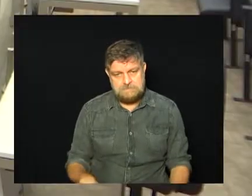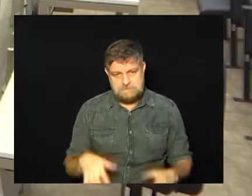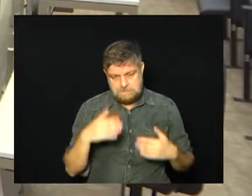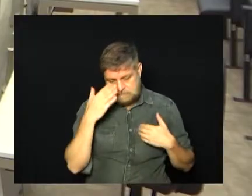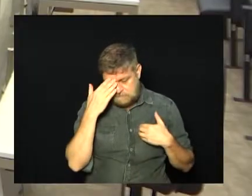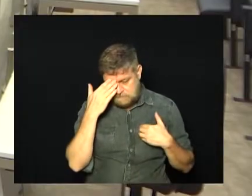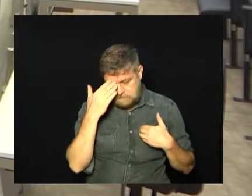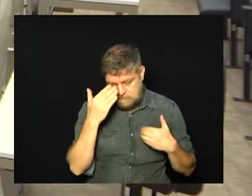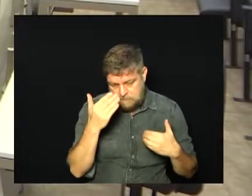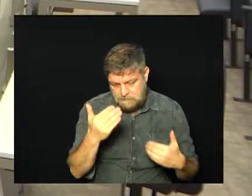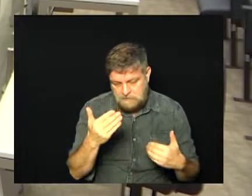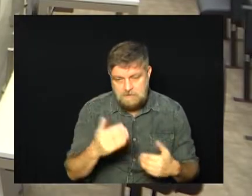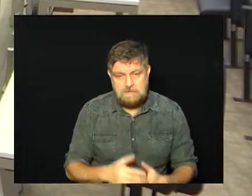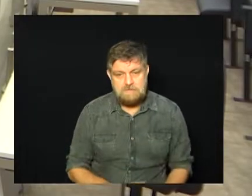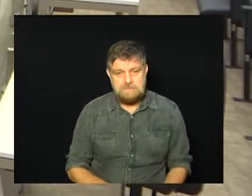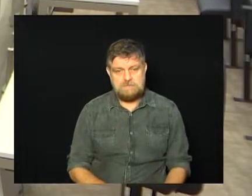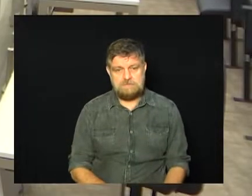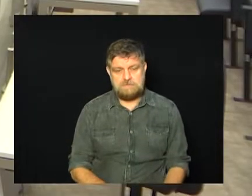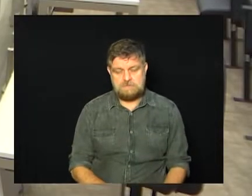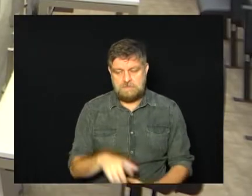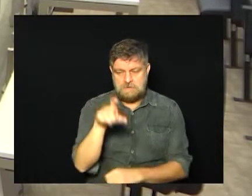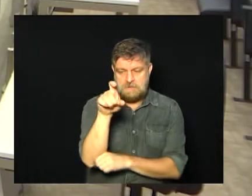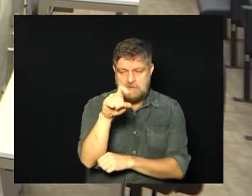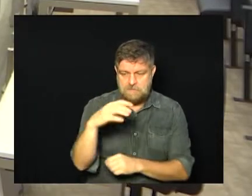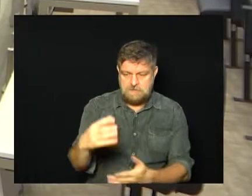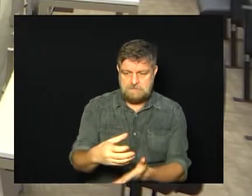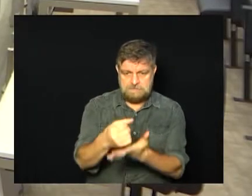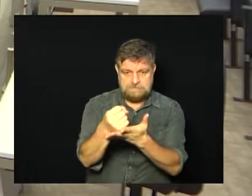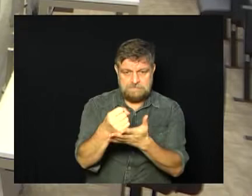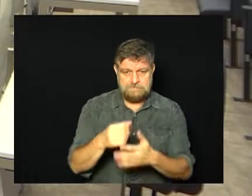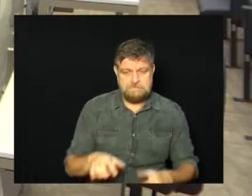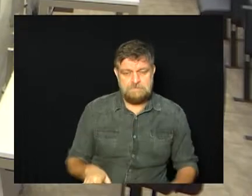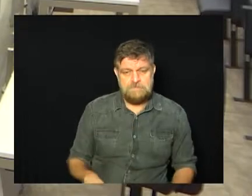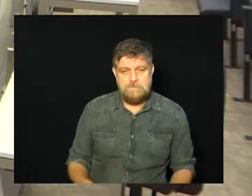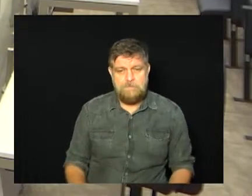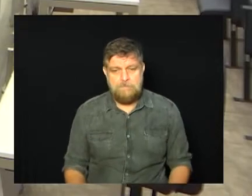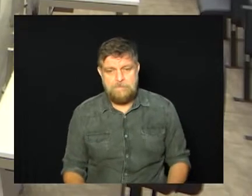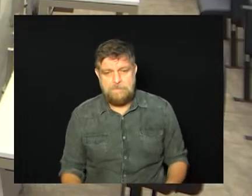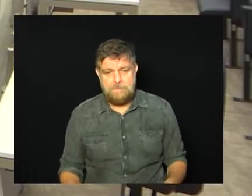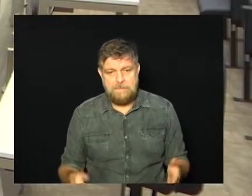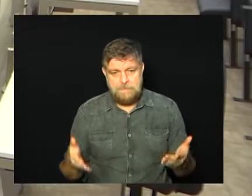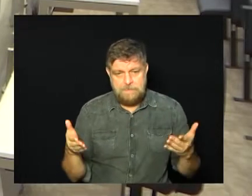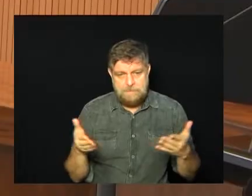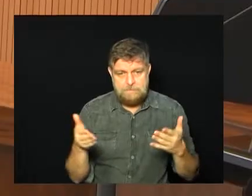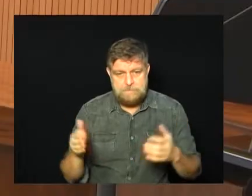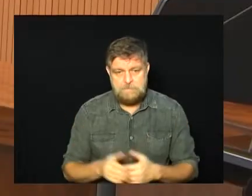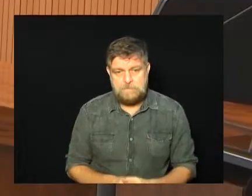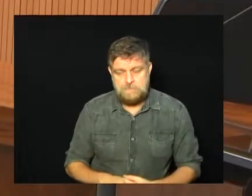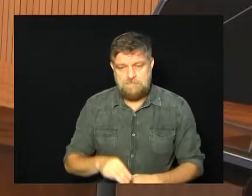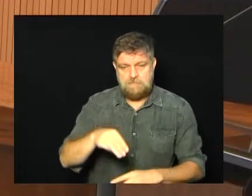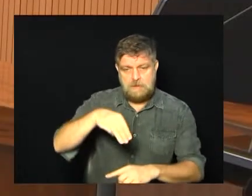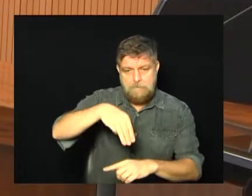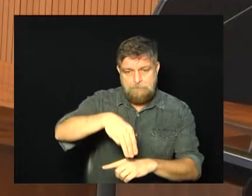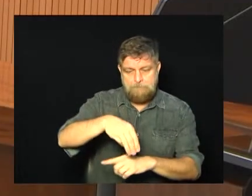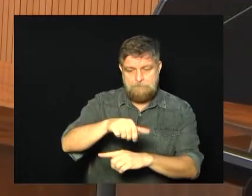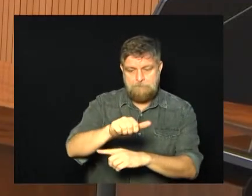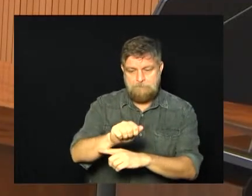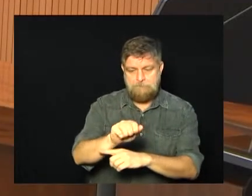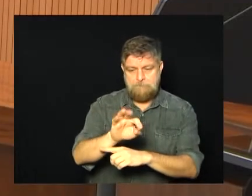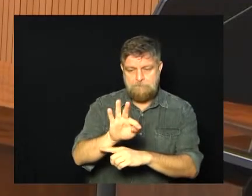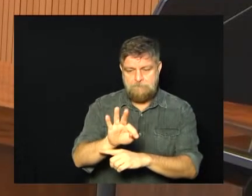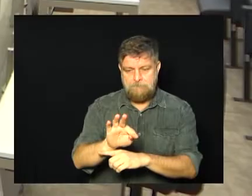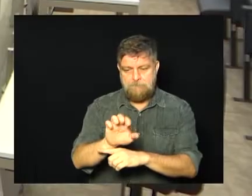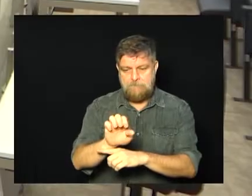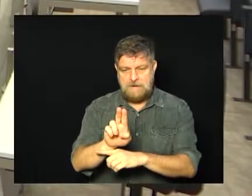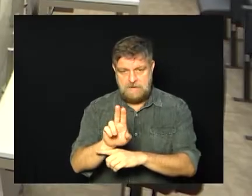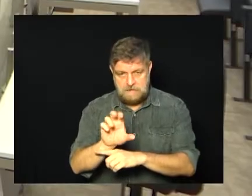Tereza Penteado, do Resgate Cambuí. Agora, o Matheus da Brasel, presidente da Brasel, também pediu